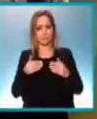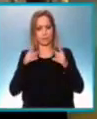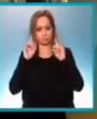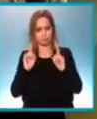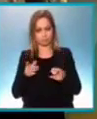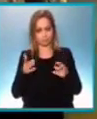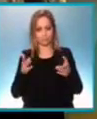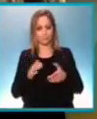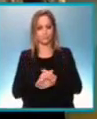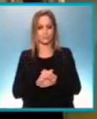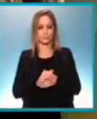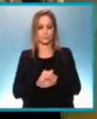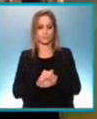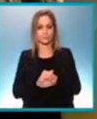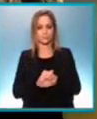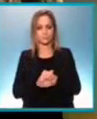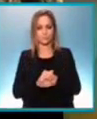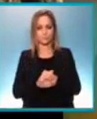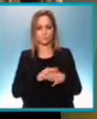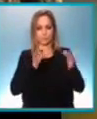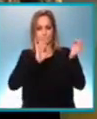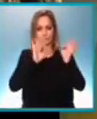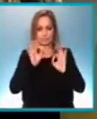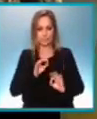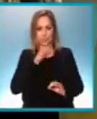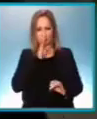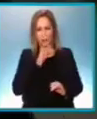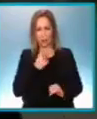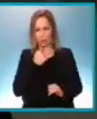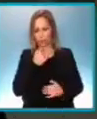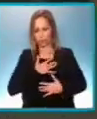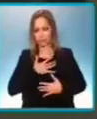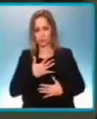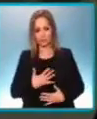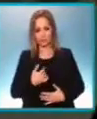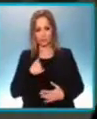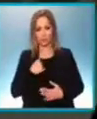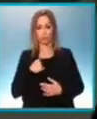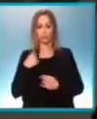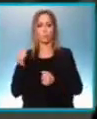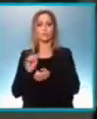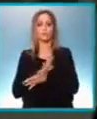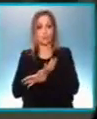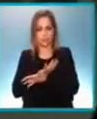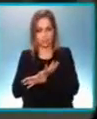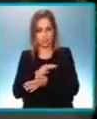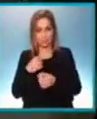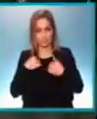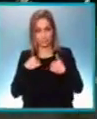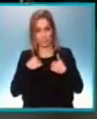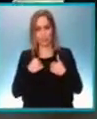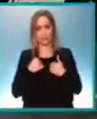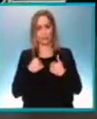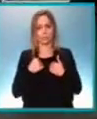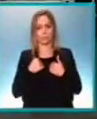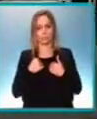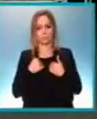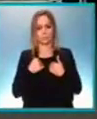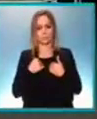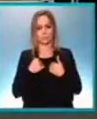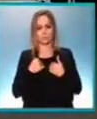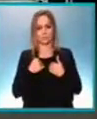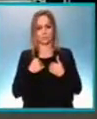e com uns ensaios bastante ativos. Eu sou uma repórter que por acaso já foi repórter, já